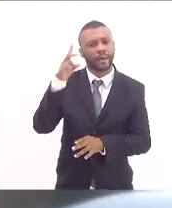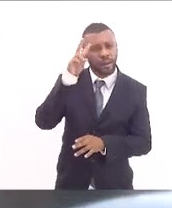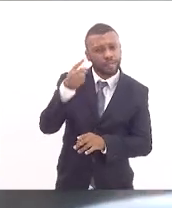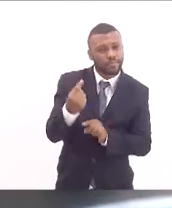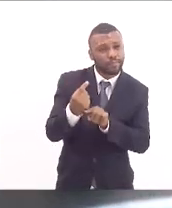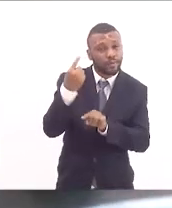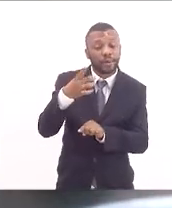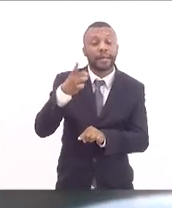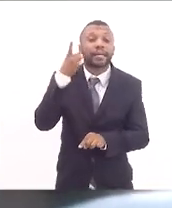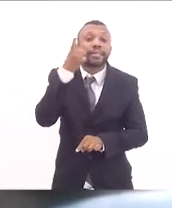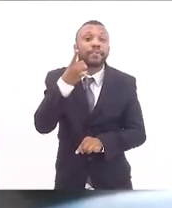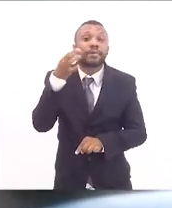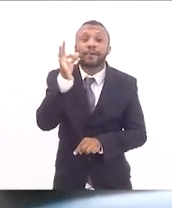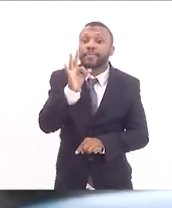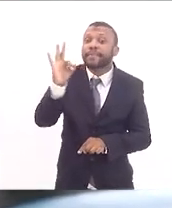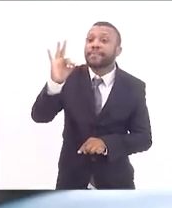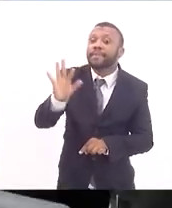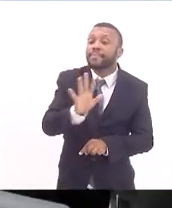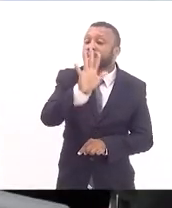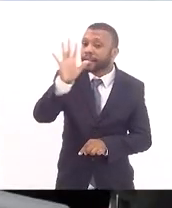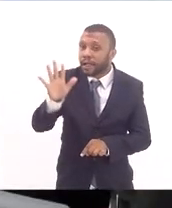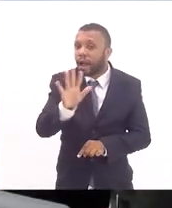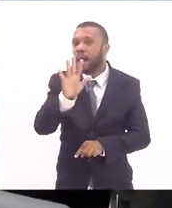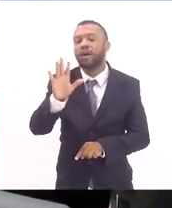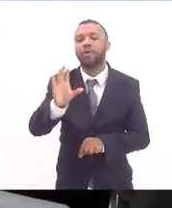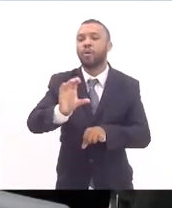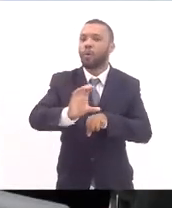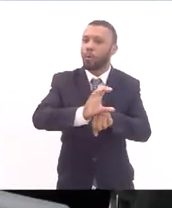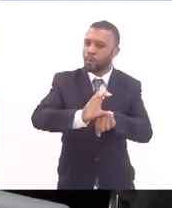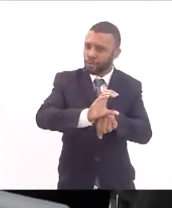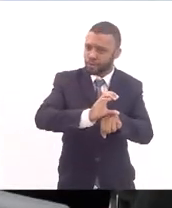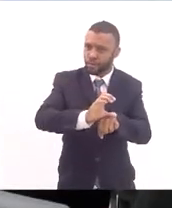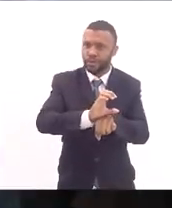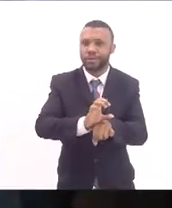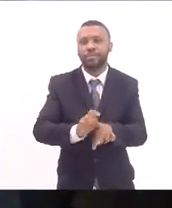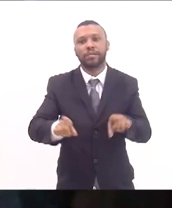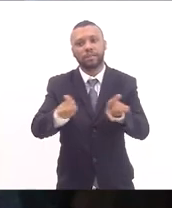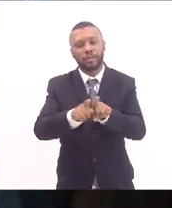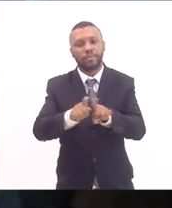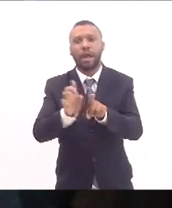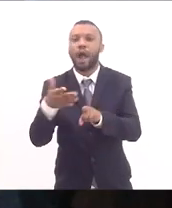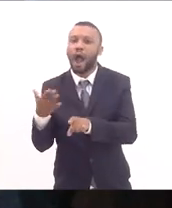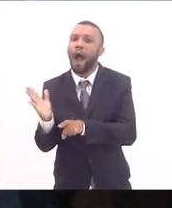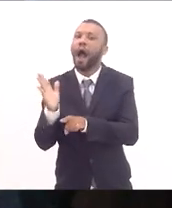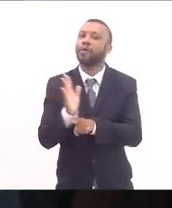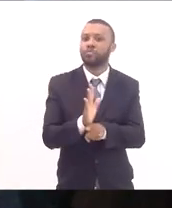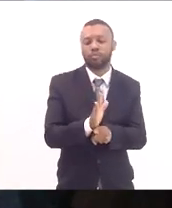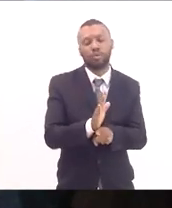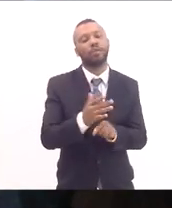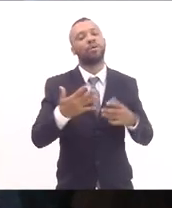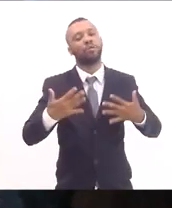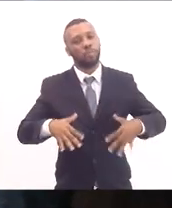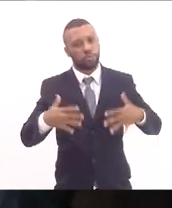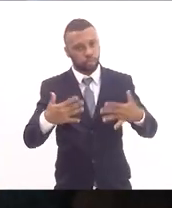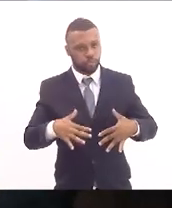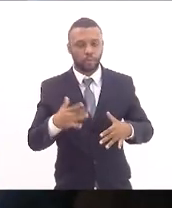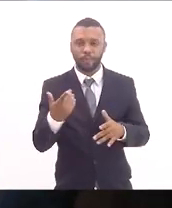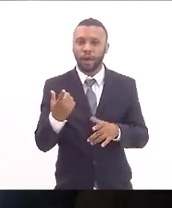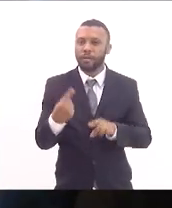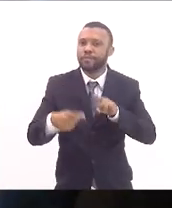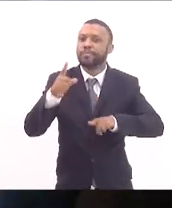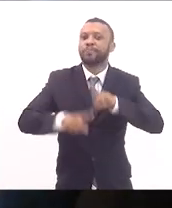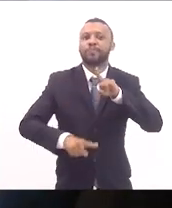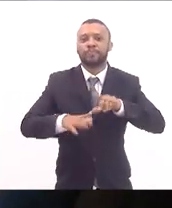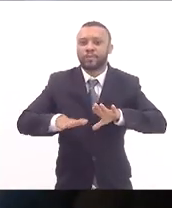deputado federal constituir e sem é uma contribuiu muito não só para o desenvolvimento